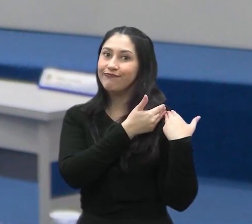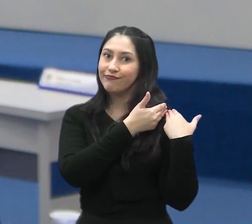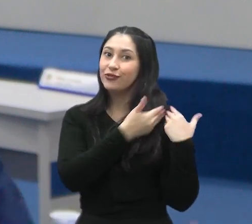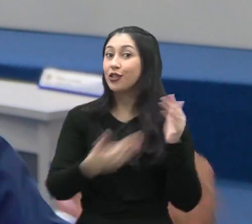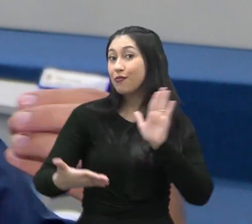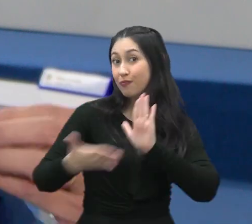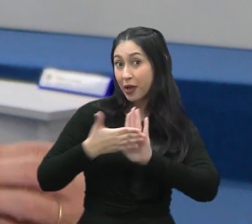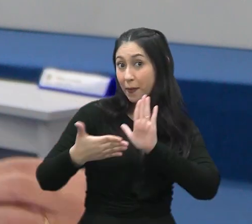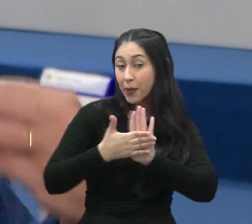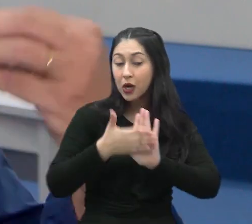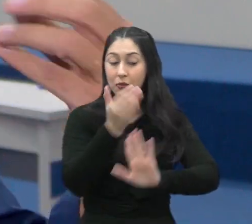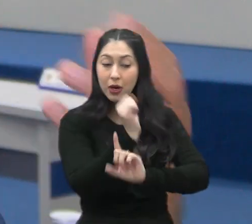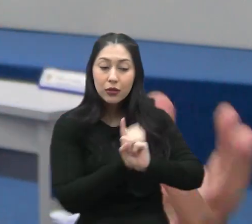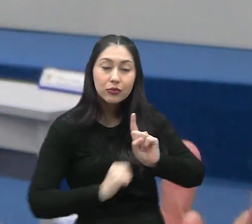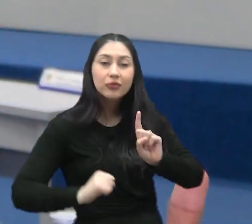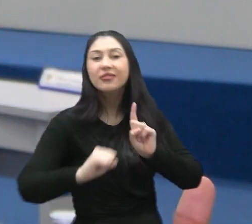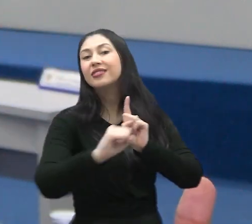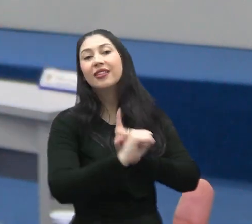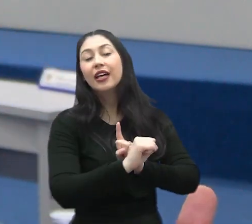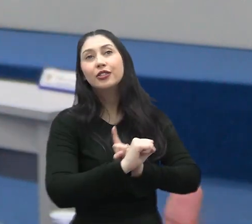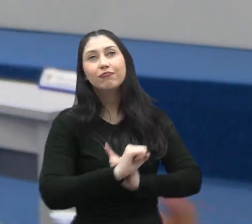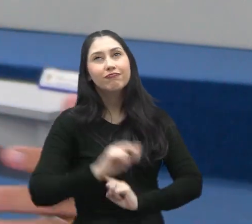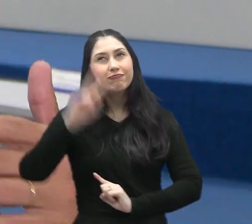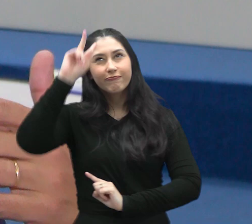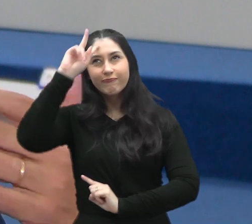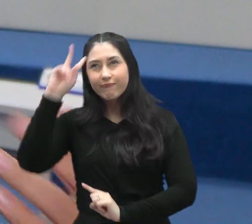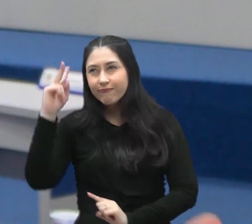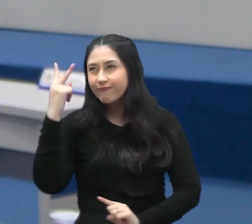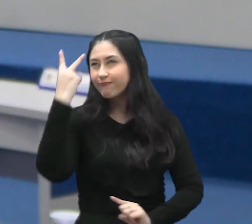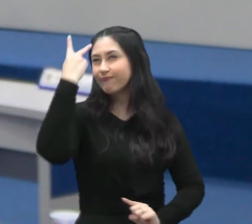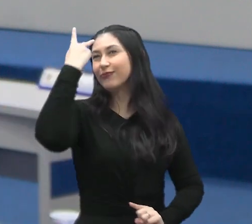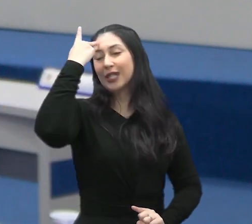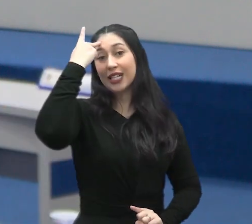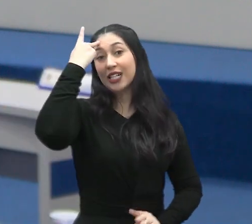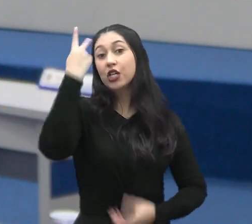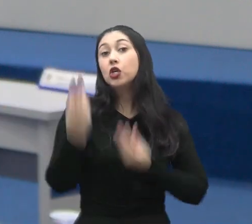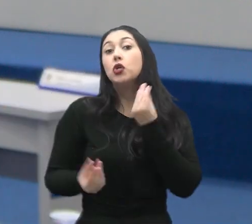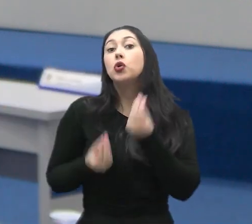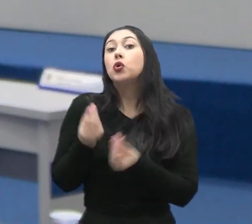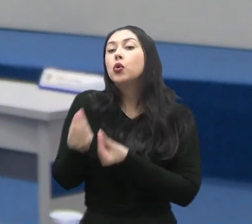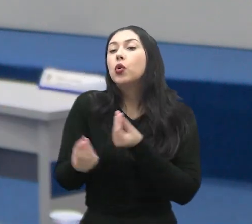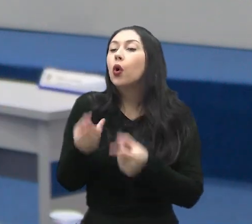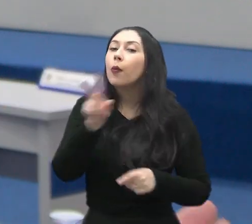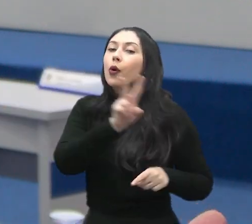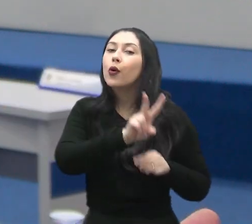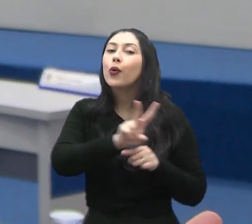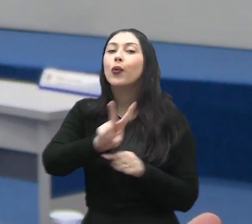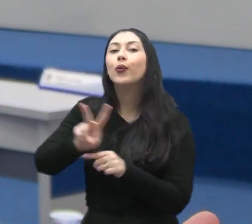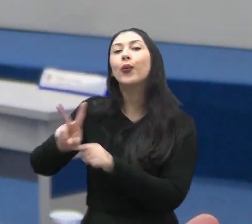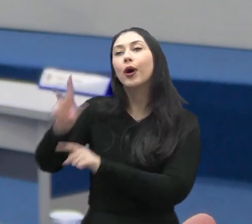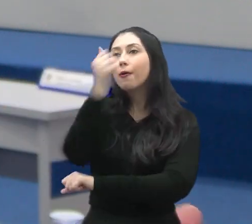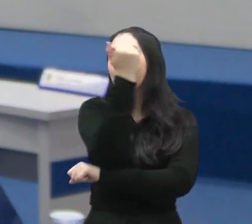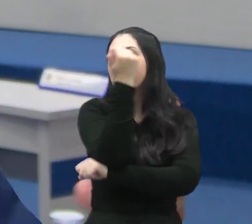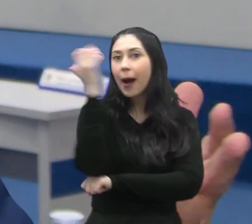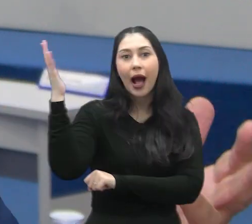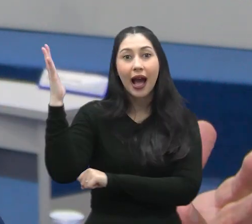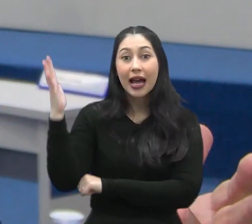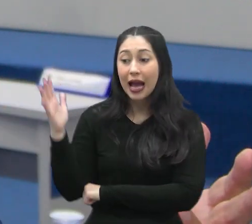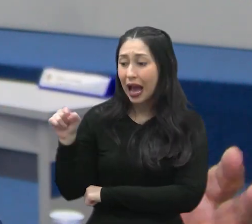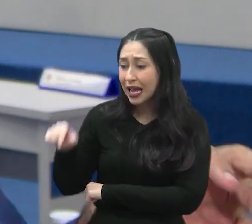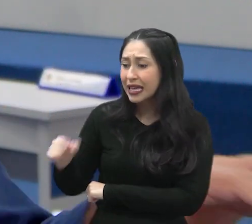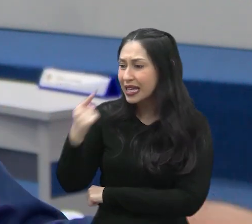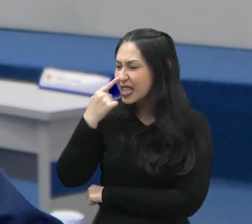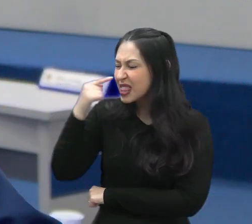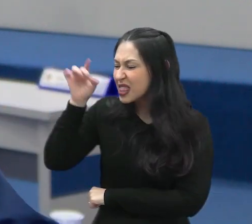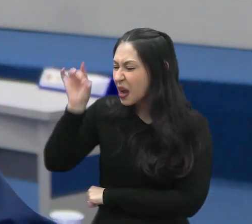nisso. Temos o dever de propor à sociedade um novo pensamento em relação a como lidar com as forças do meio